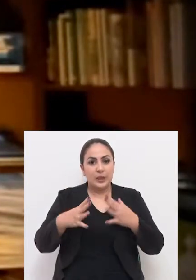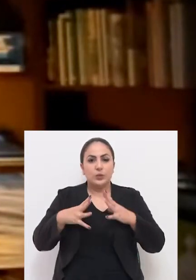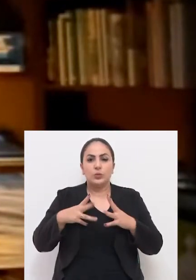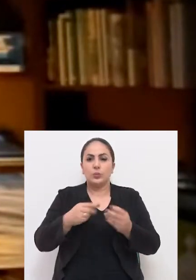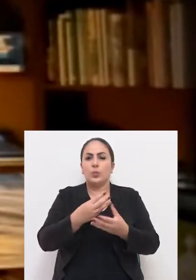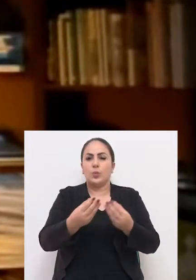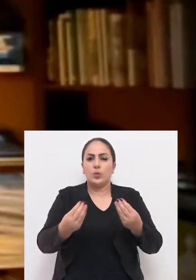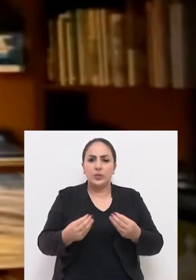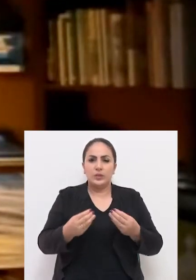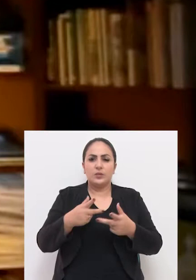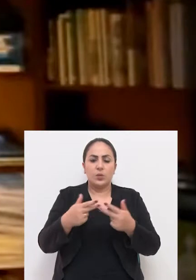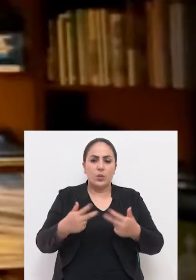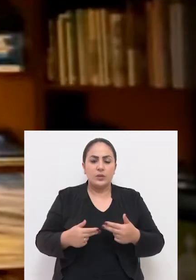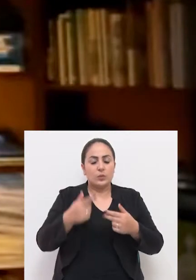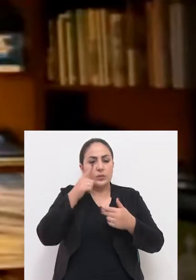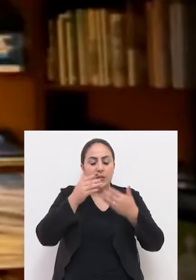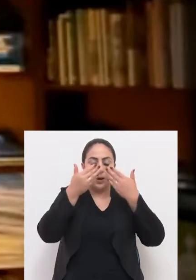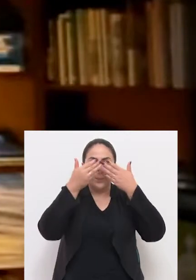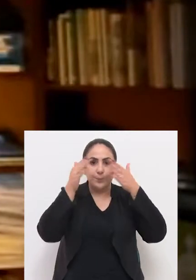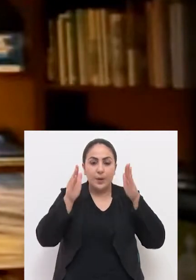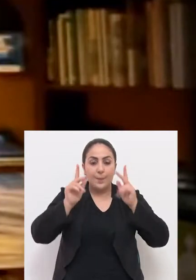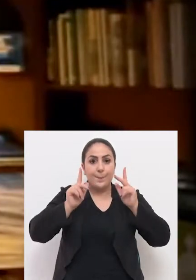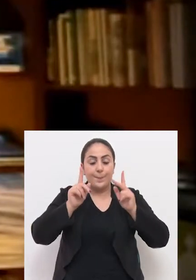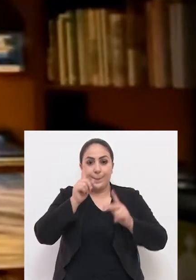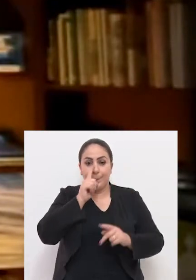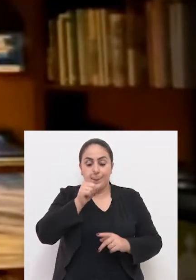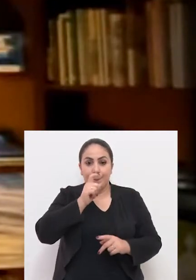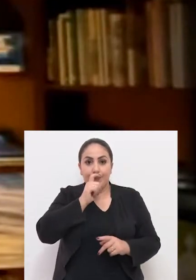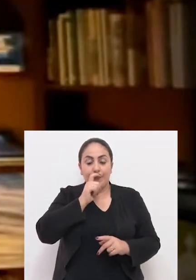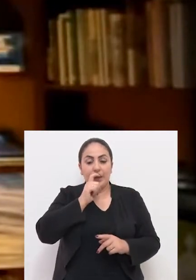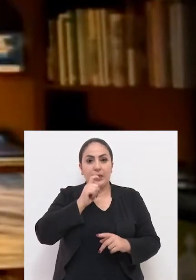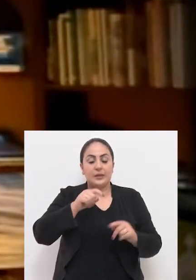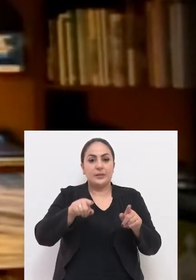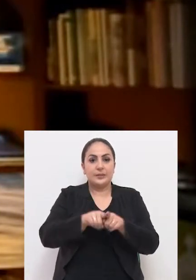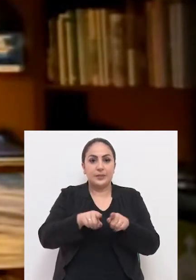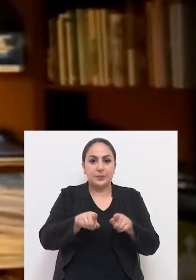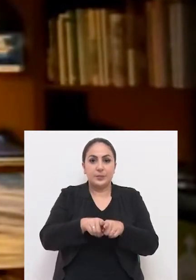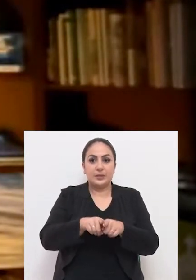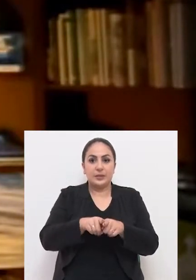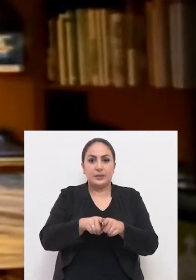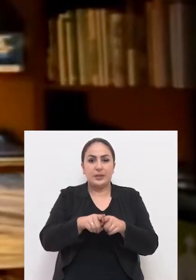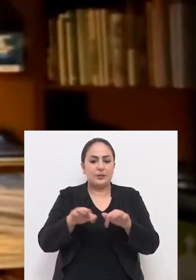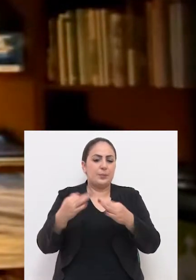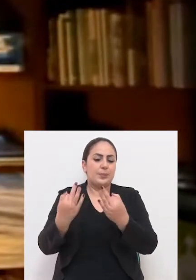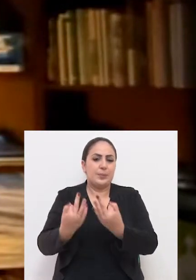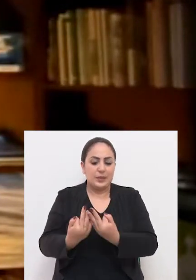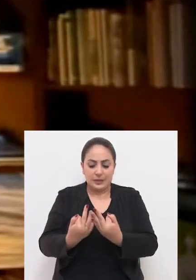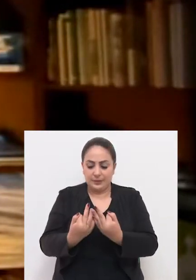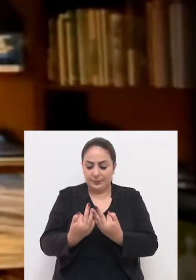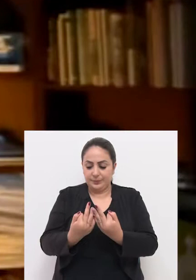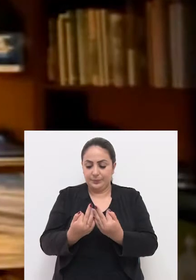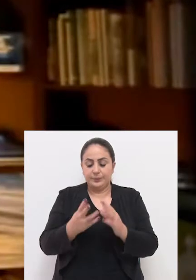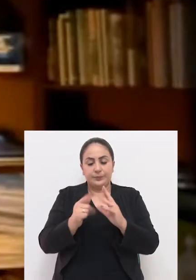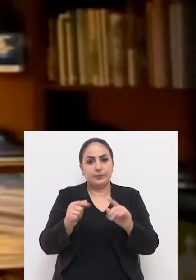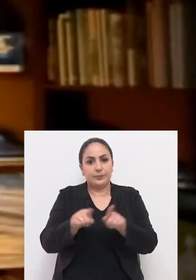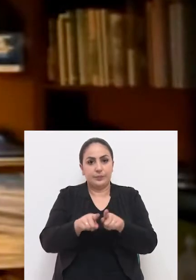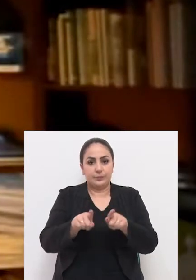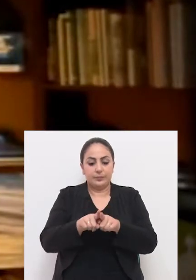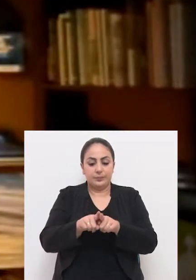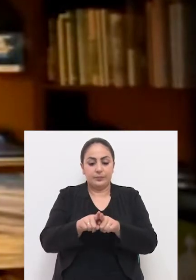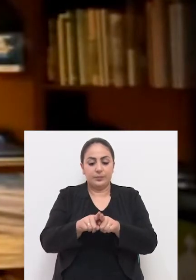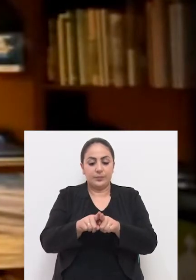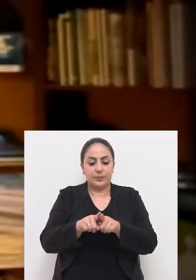esclarecer muitos pontos e abrir a cabeça dos pais, dos parentes e